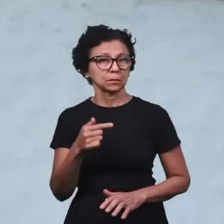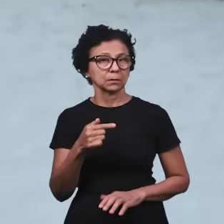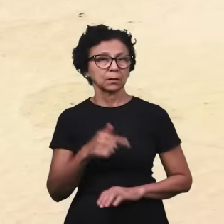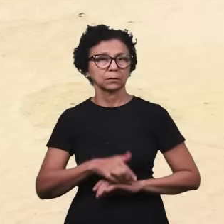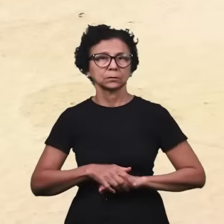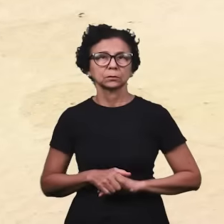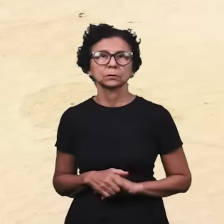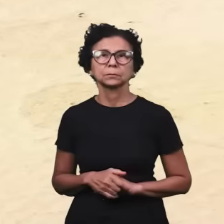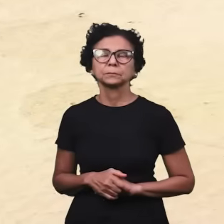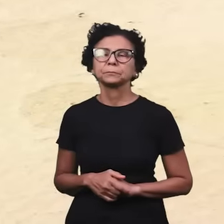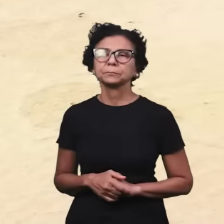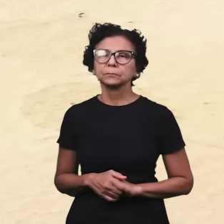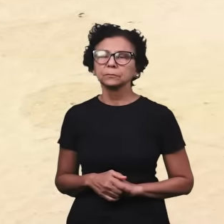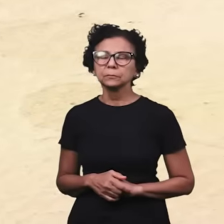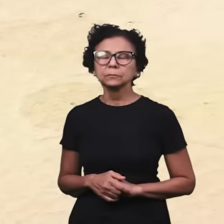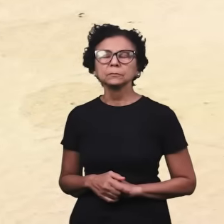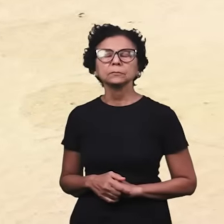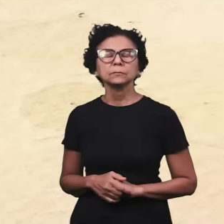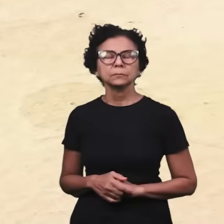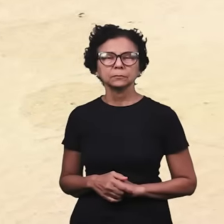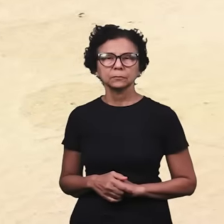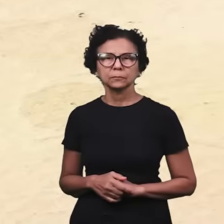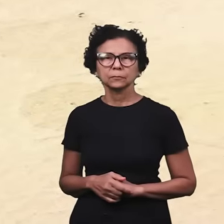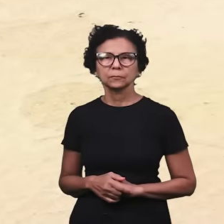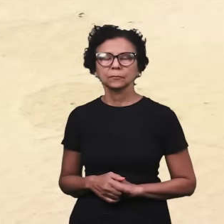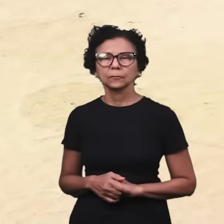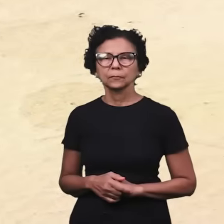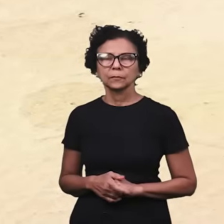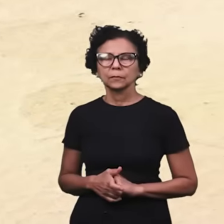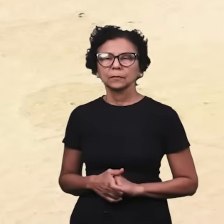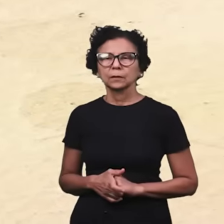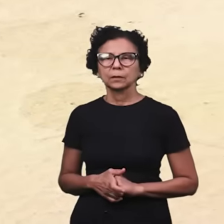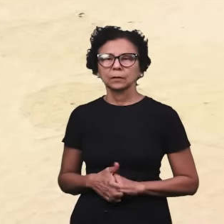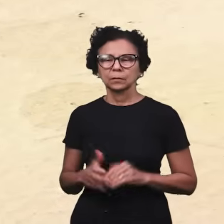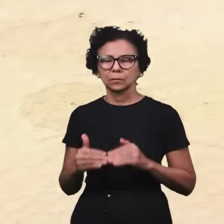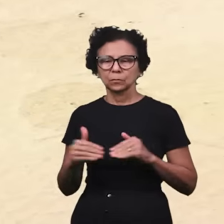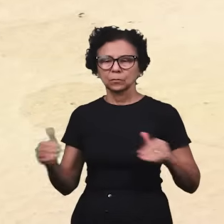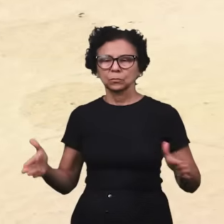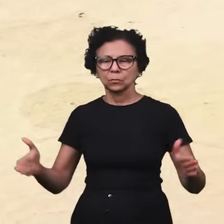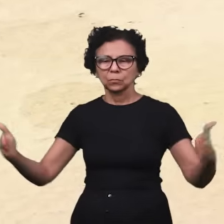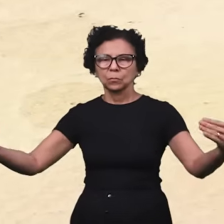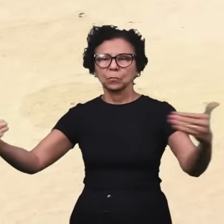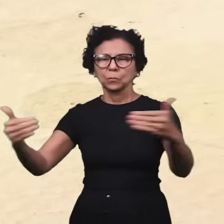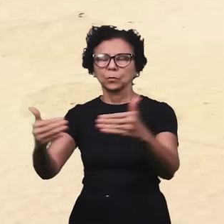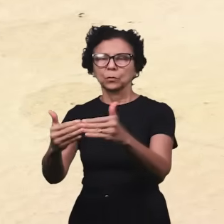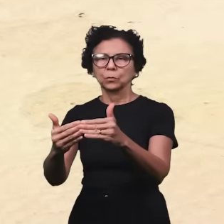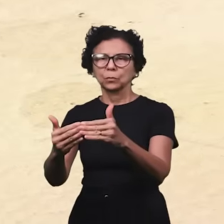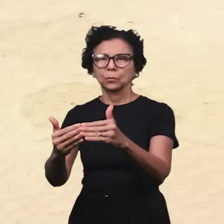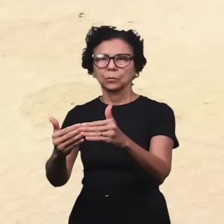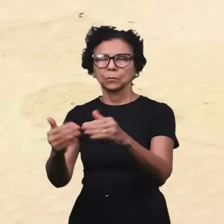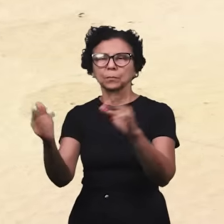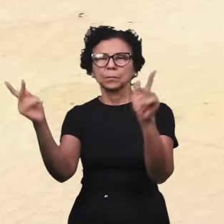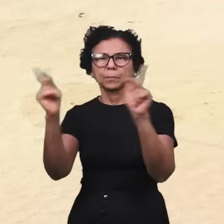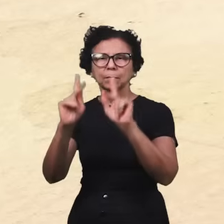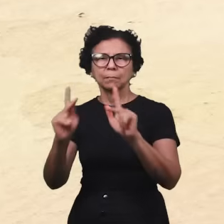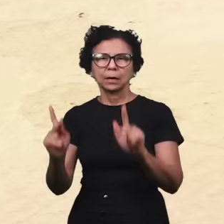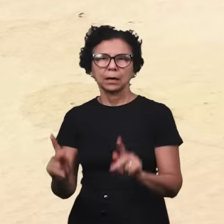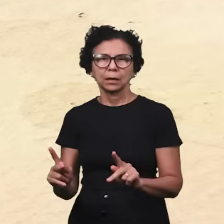assim: haja paz dentro de teus muros e prosperidade.